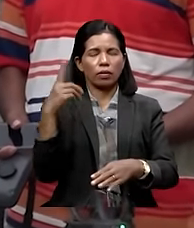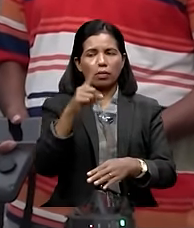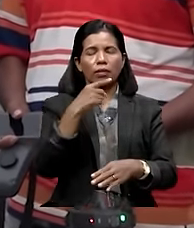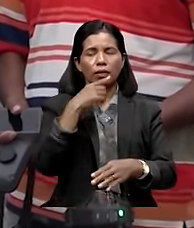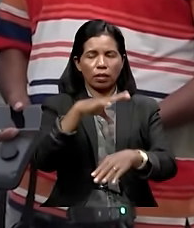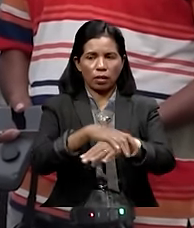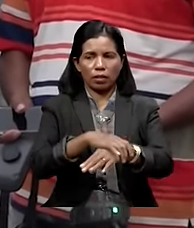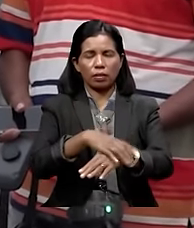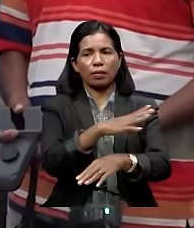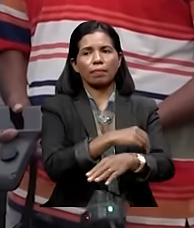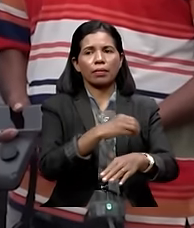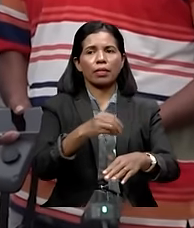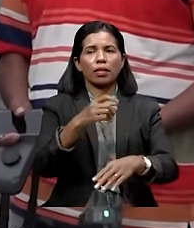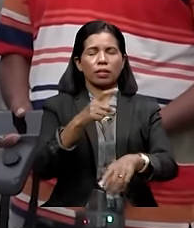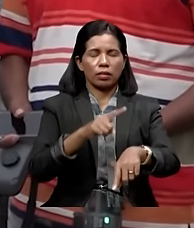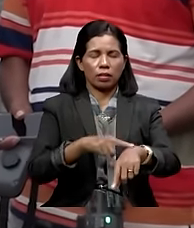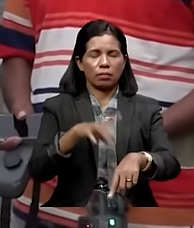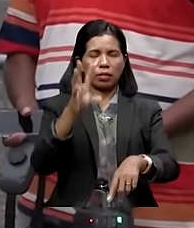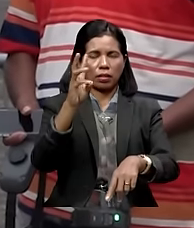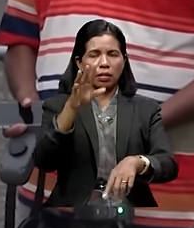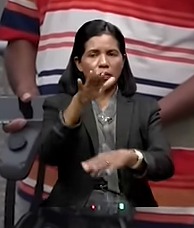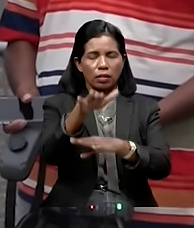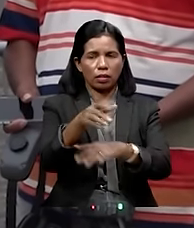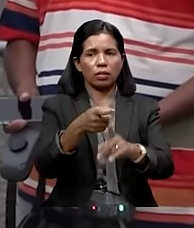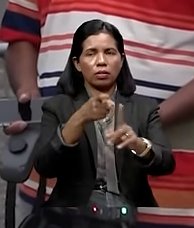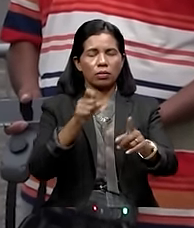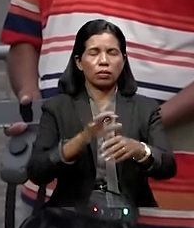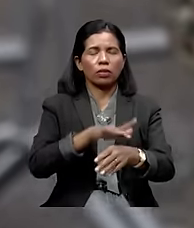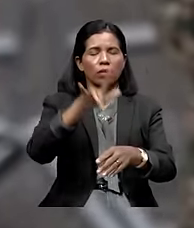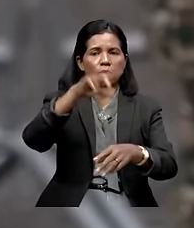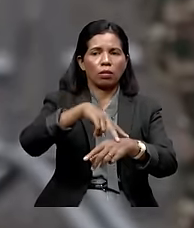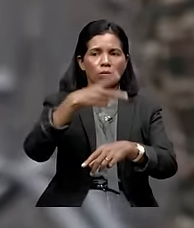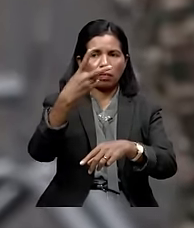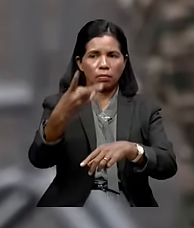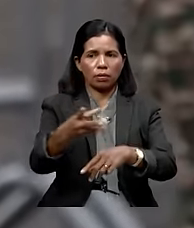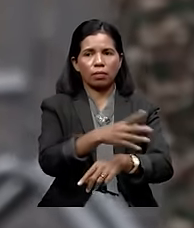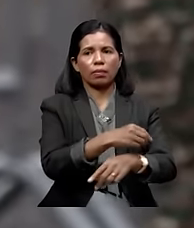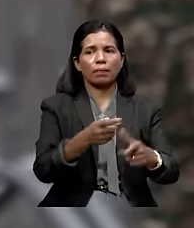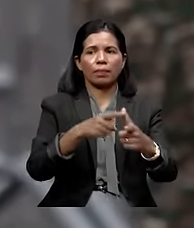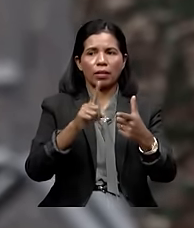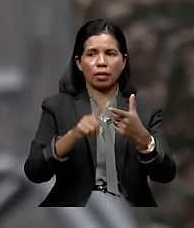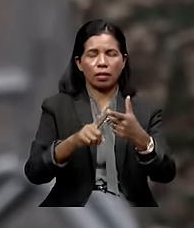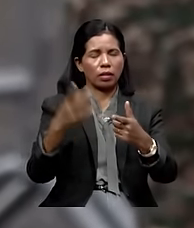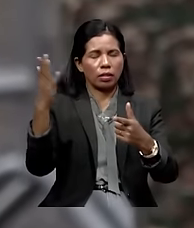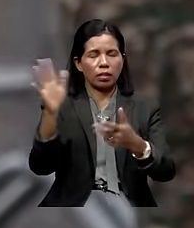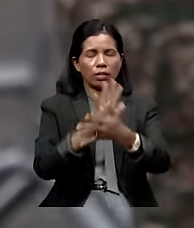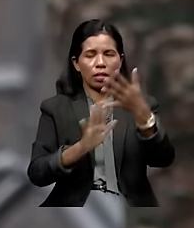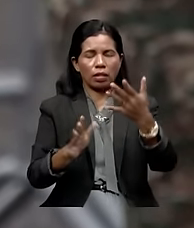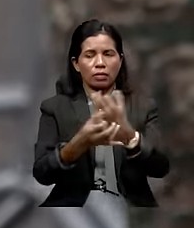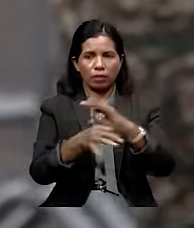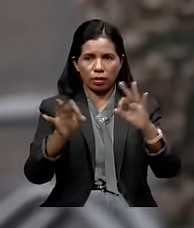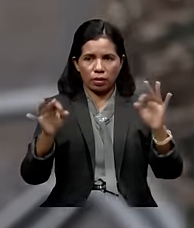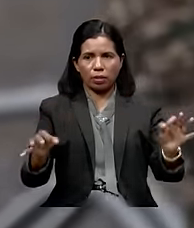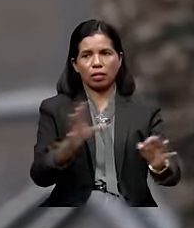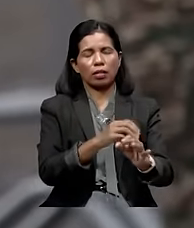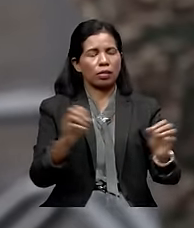detém, mais ou menos, e a Tuku nem calan, também Husik Drone Mono e Altar Tacitolo, na BRL inaugura funerais